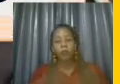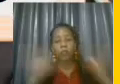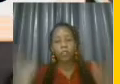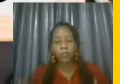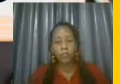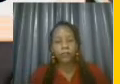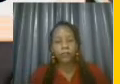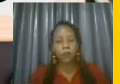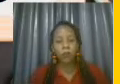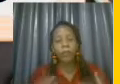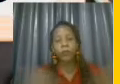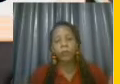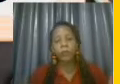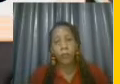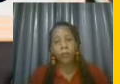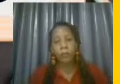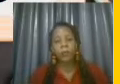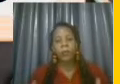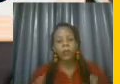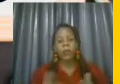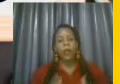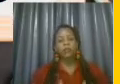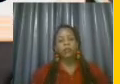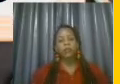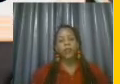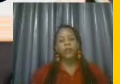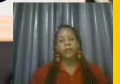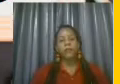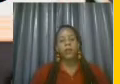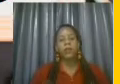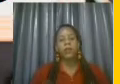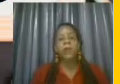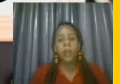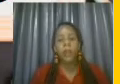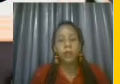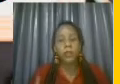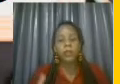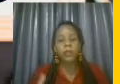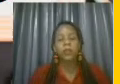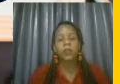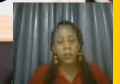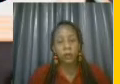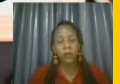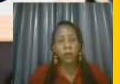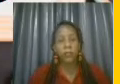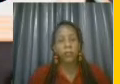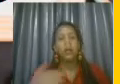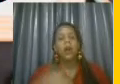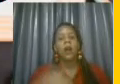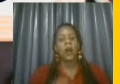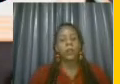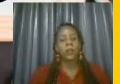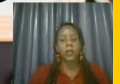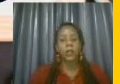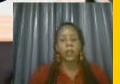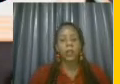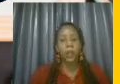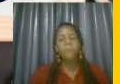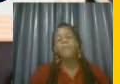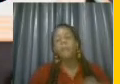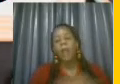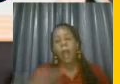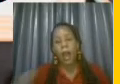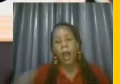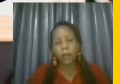um monte de gente vindo ao mesmo tempo dentro dos navios. O que poderia acontecer se alguém tivesse doente? Aconteceria o